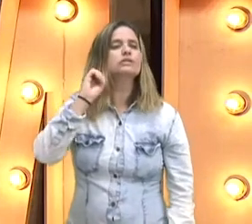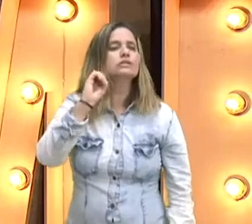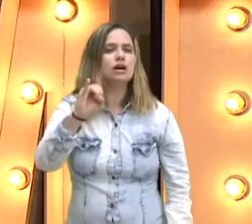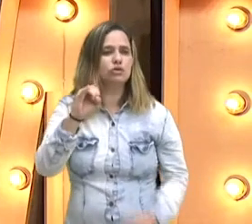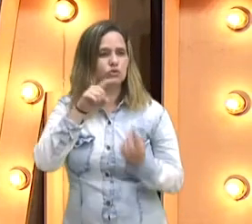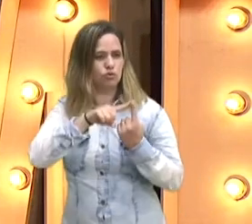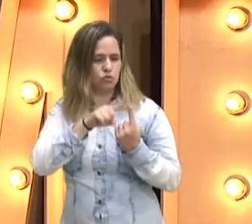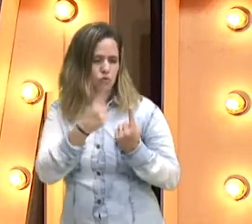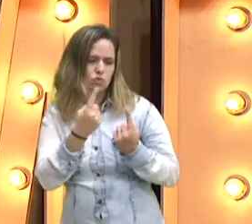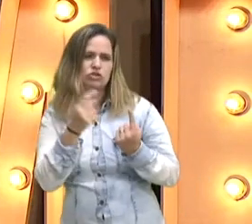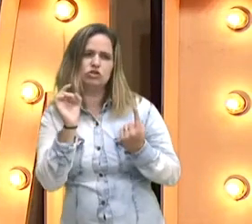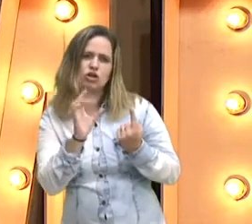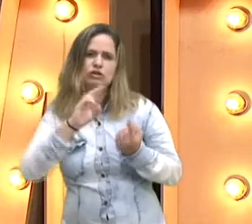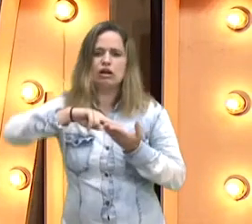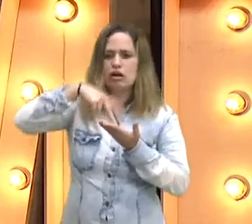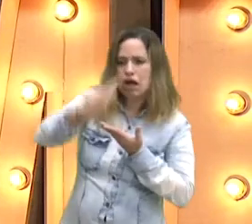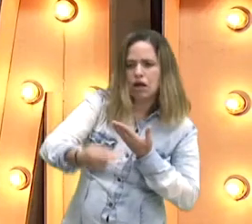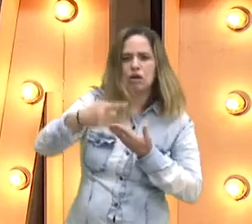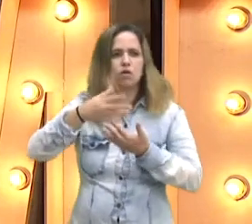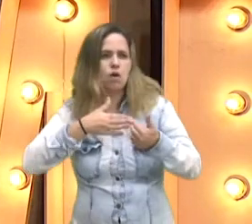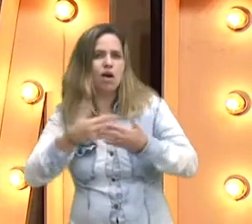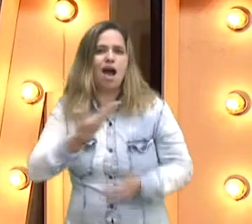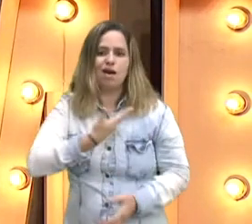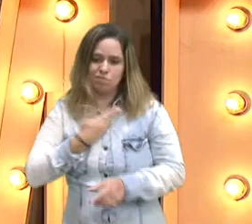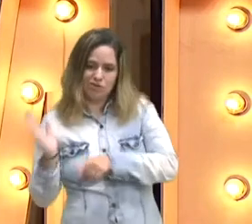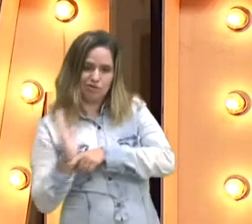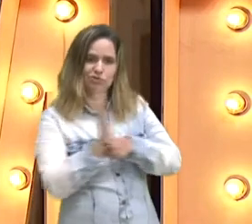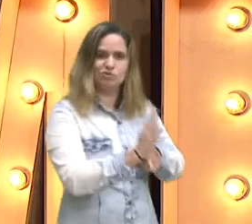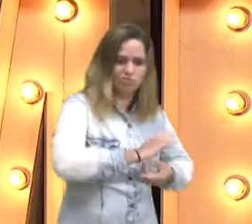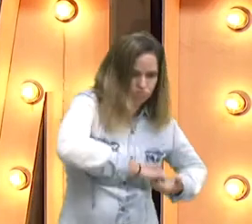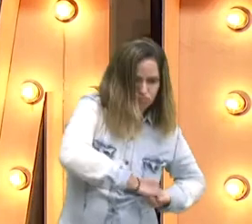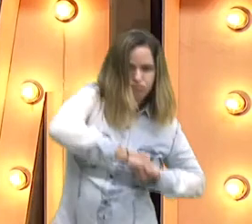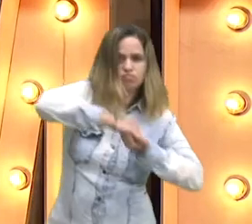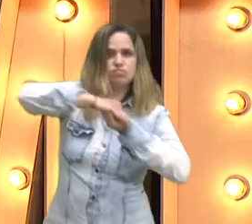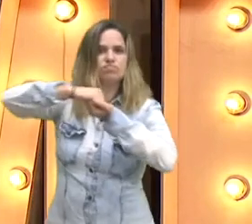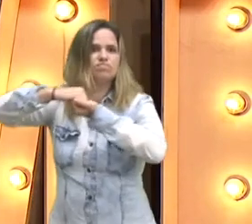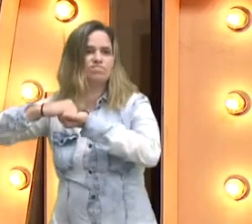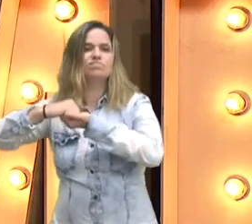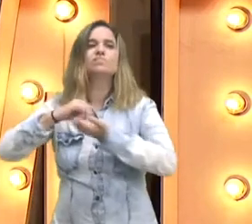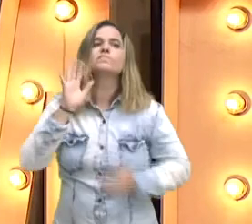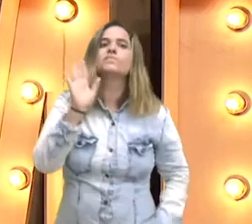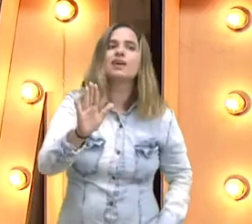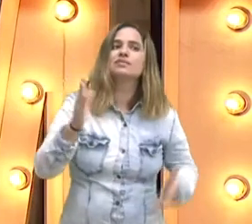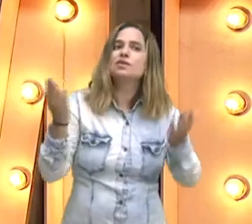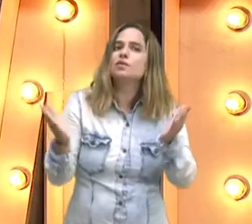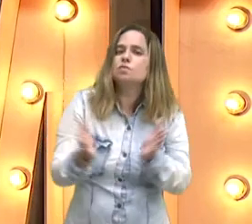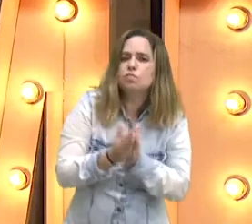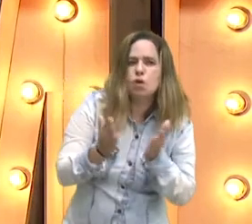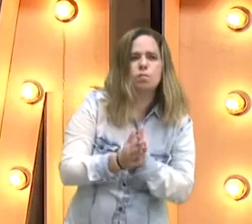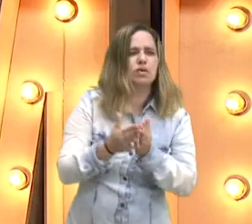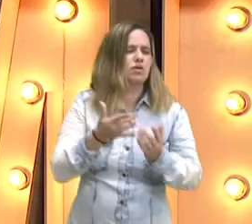ajudá-lo a levantar-se. Mas pobre do homem que cai e não tem quem o ajude